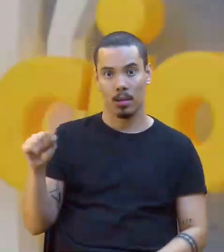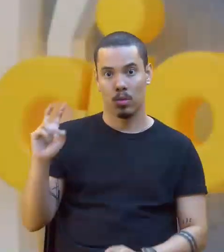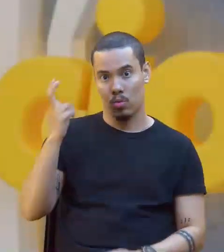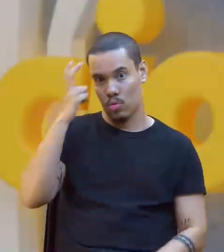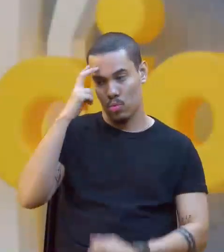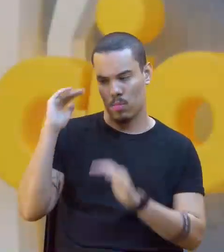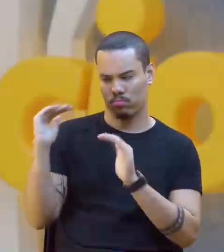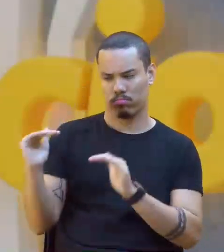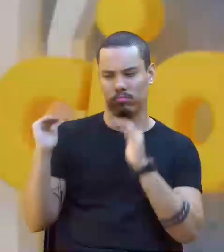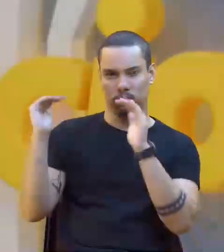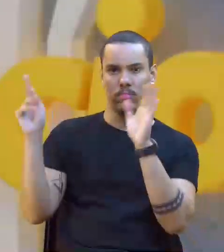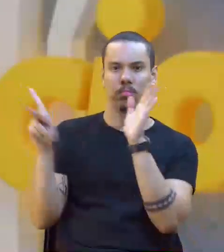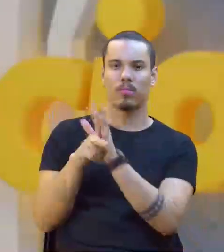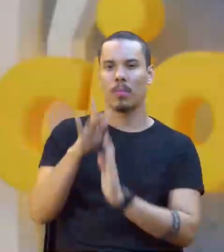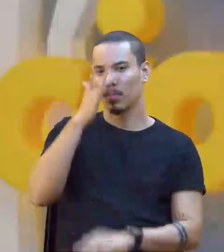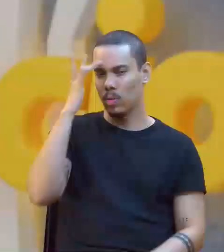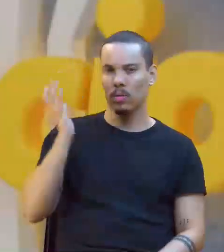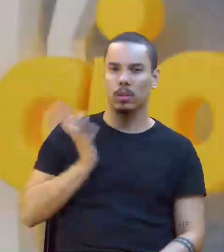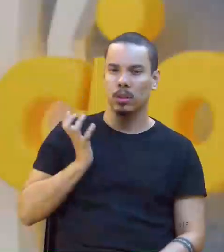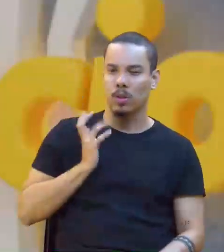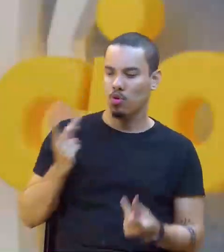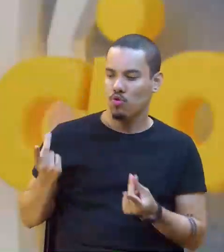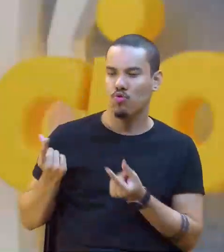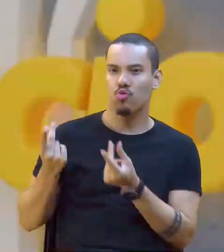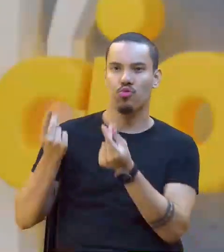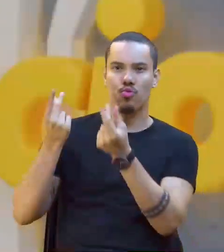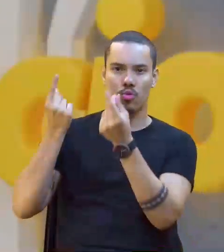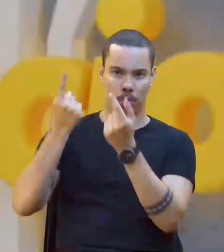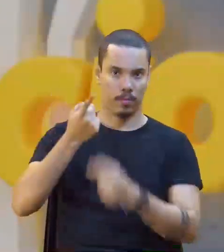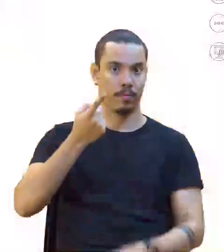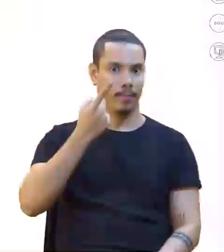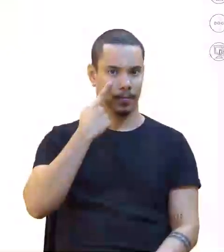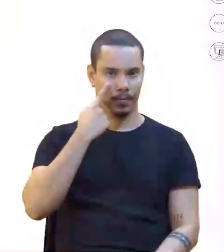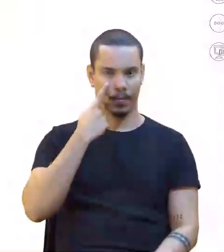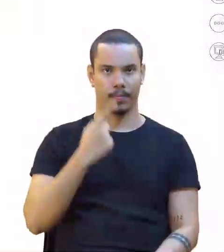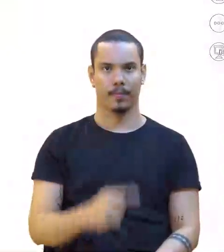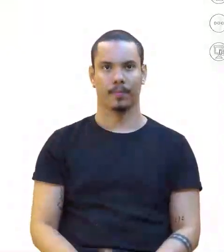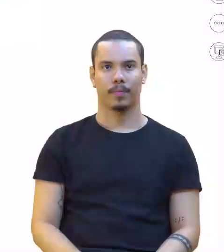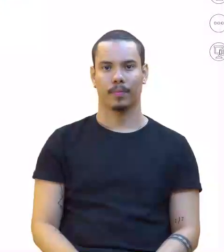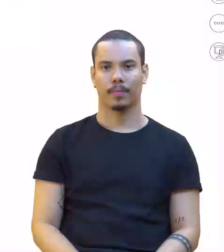né? Da elite. Então, vamos lá para o quadro para a gente